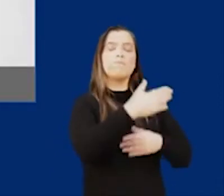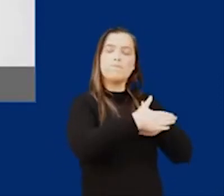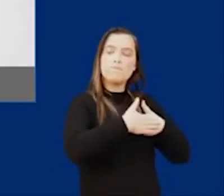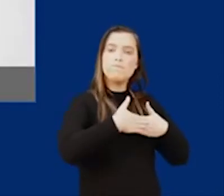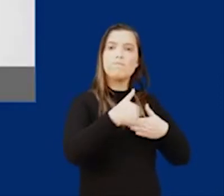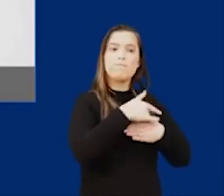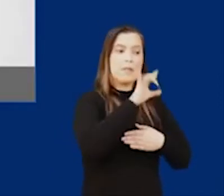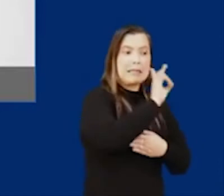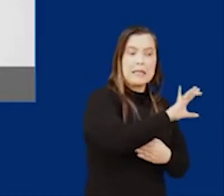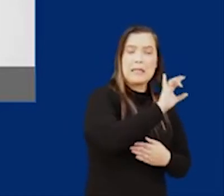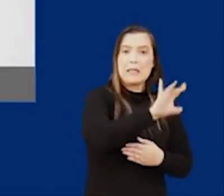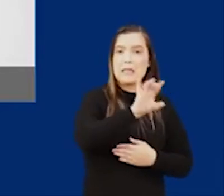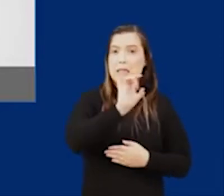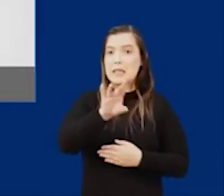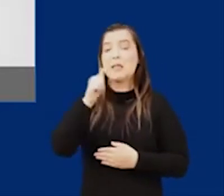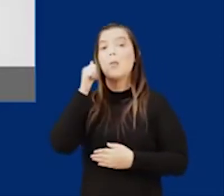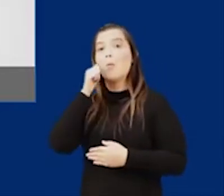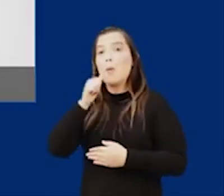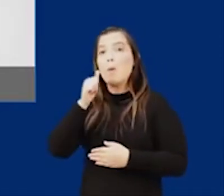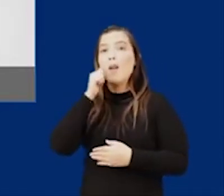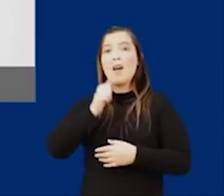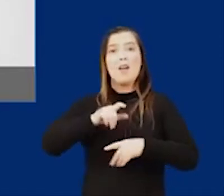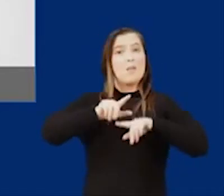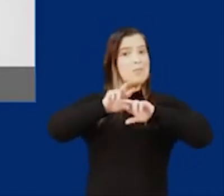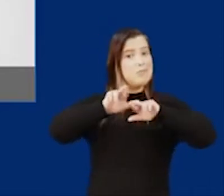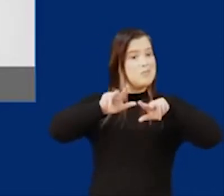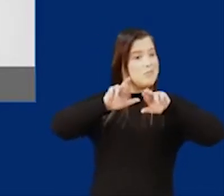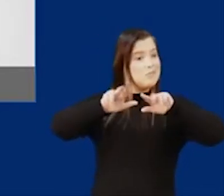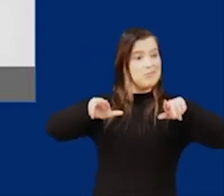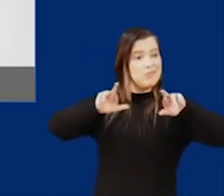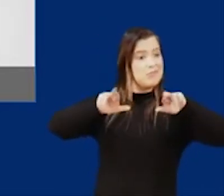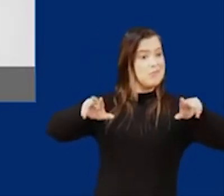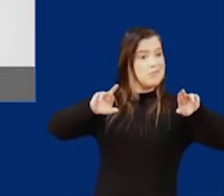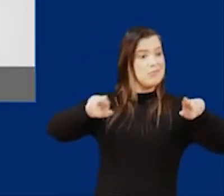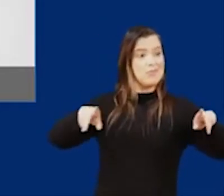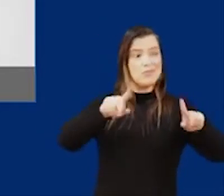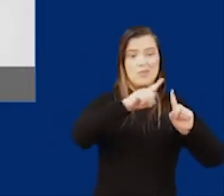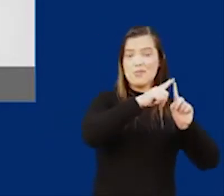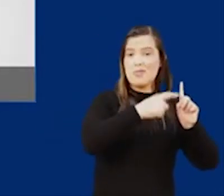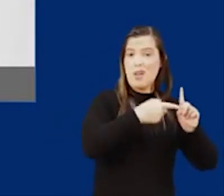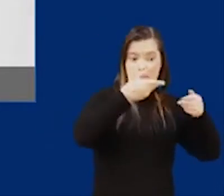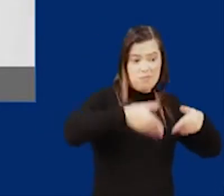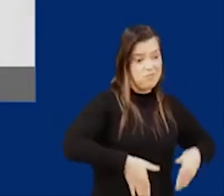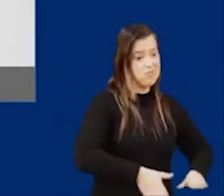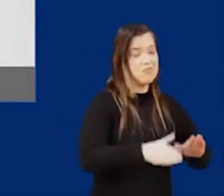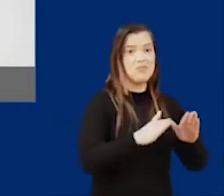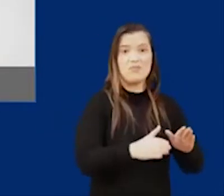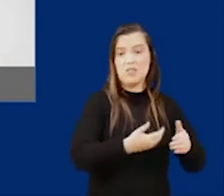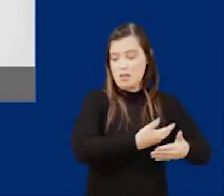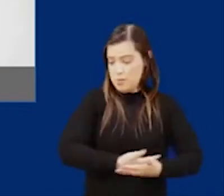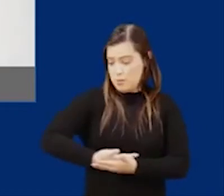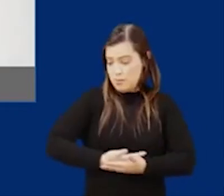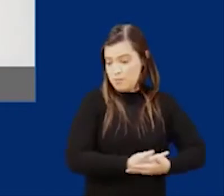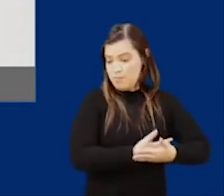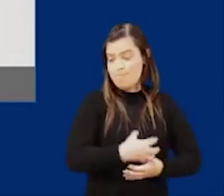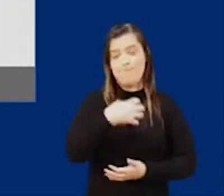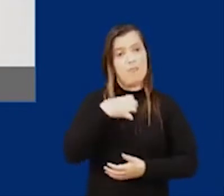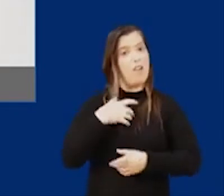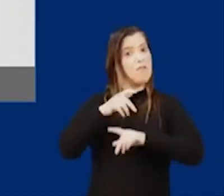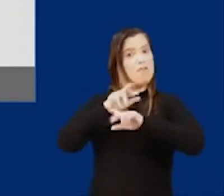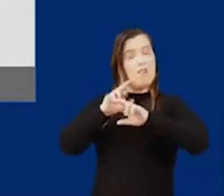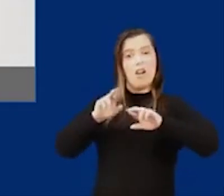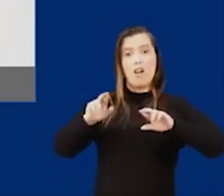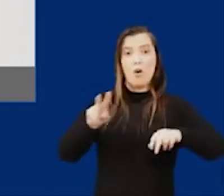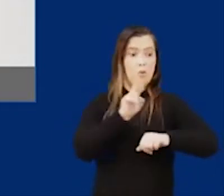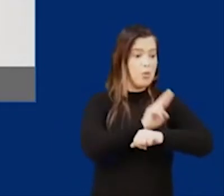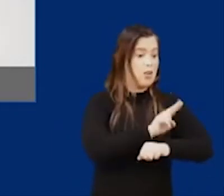mulher vai passar pelo parto de uma forma, vai receber esse bebê de uma maneira e vai lidar